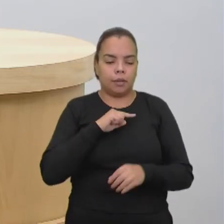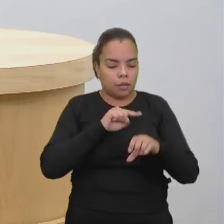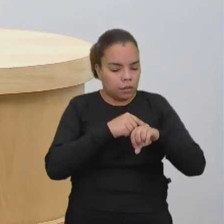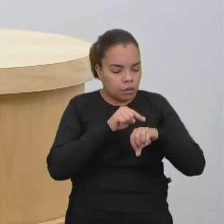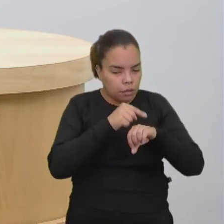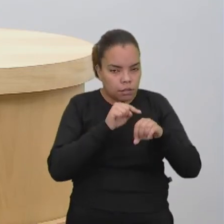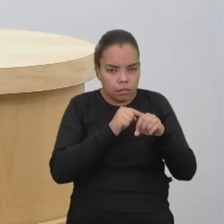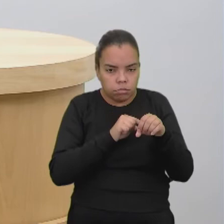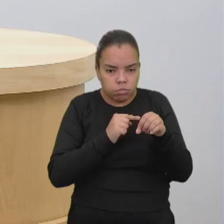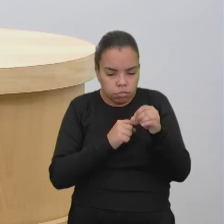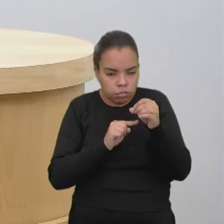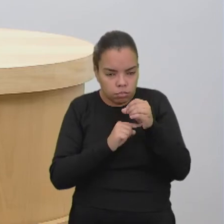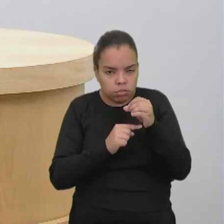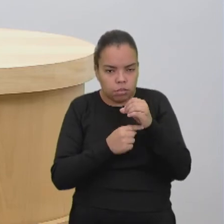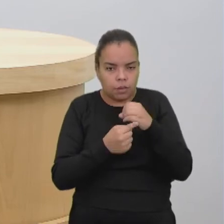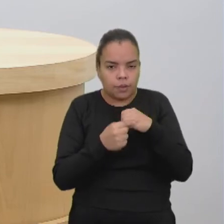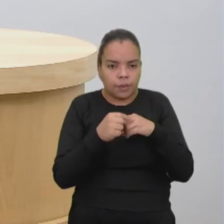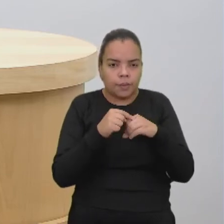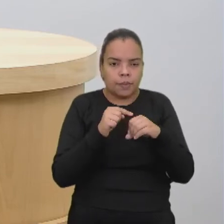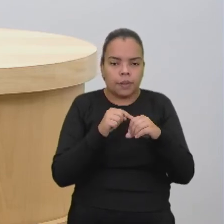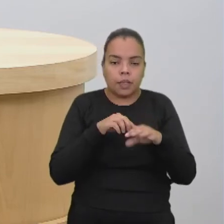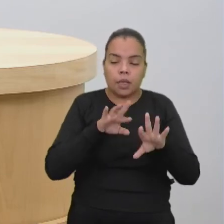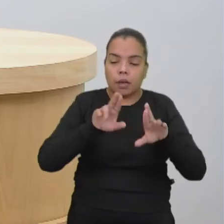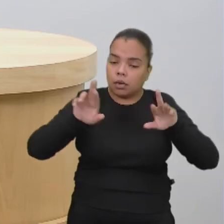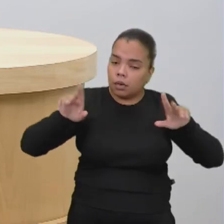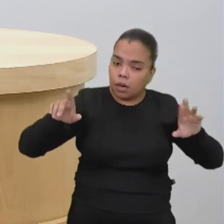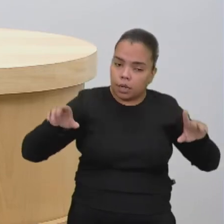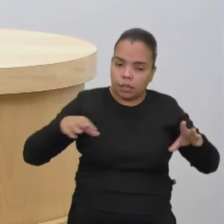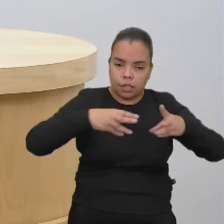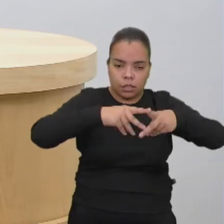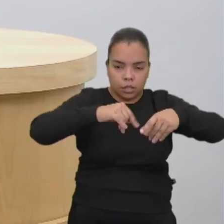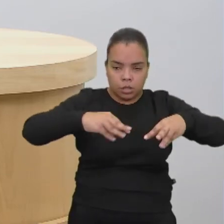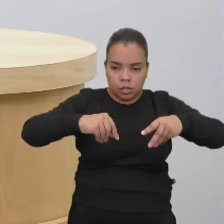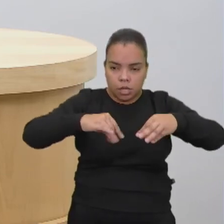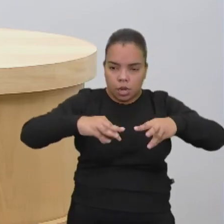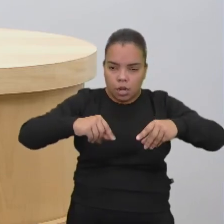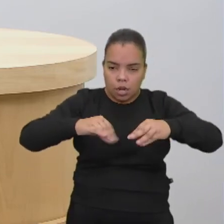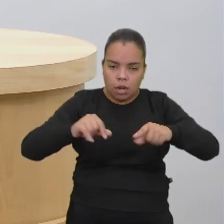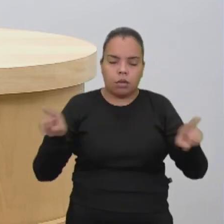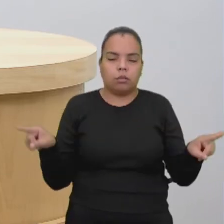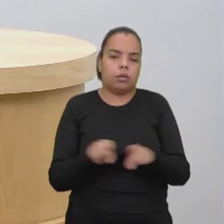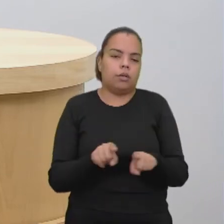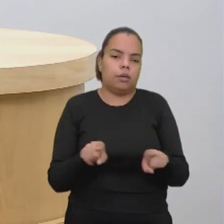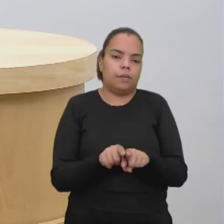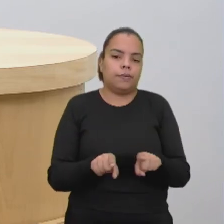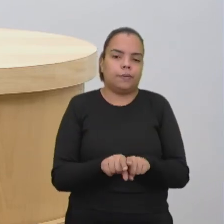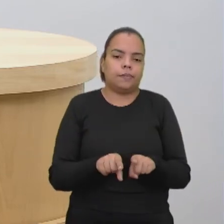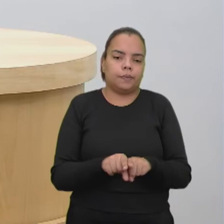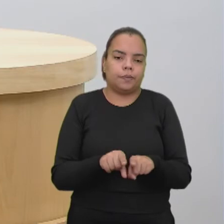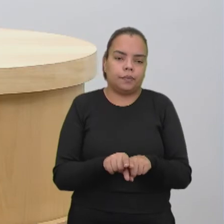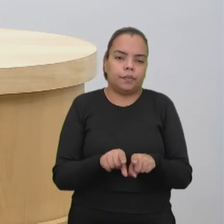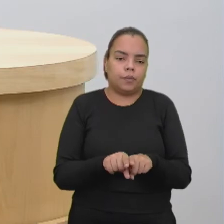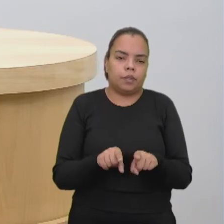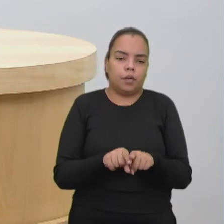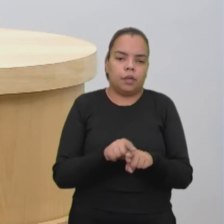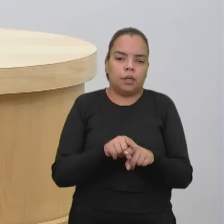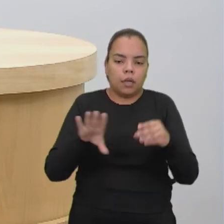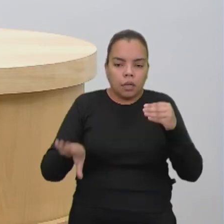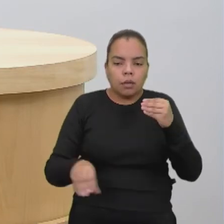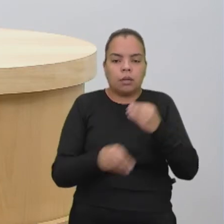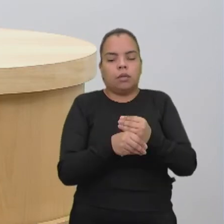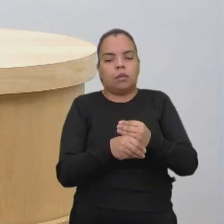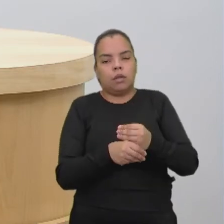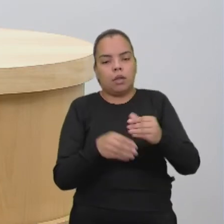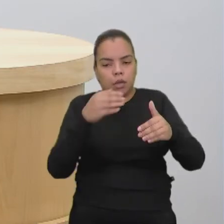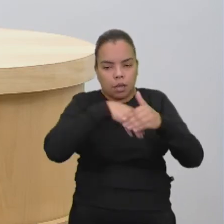relação. Isso tem também características no solo, né, que tem lá a sua porosidade, né, na qual se acumula ar